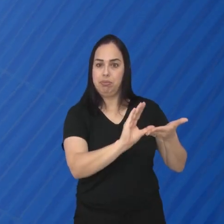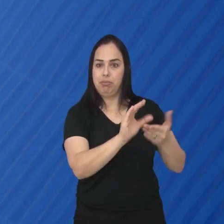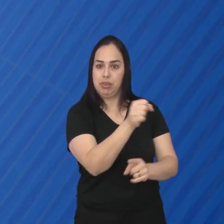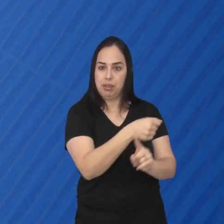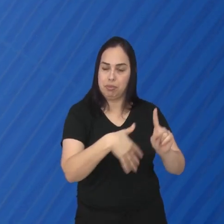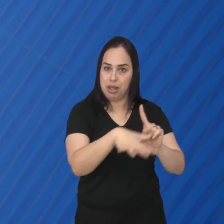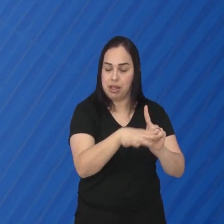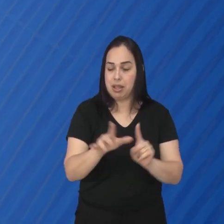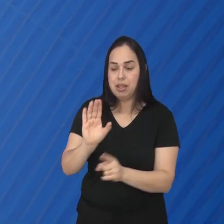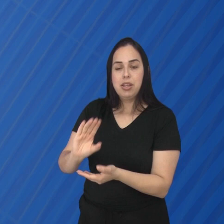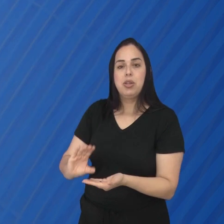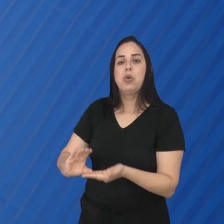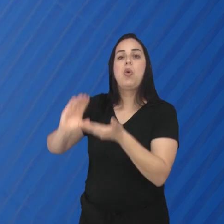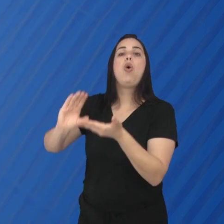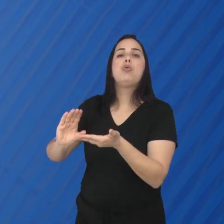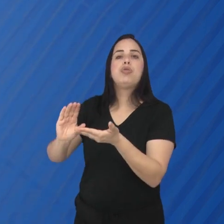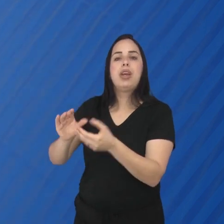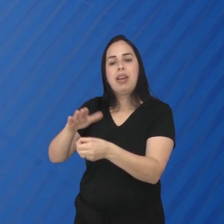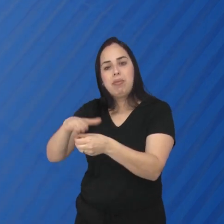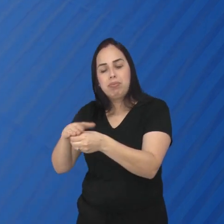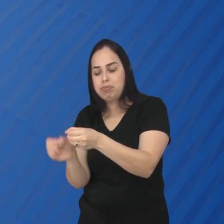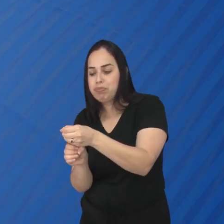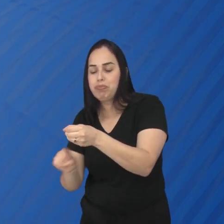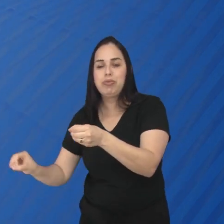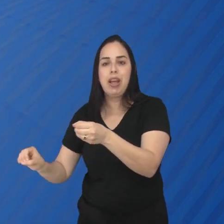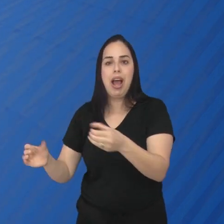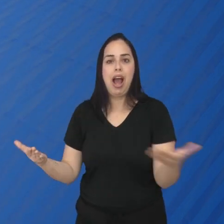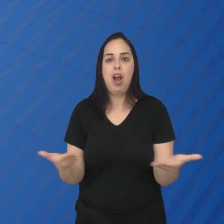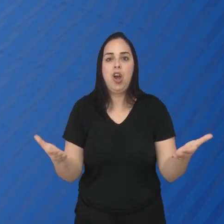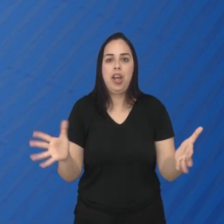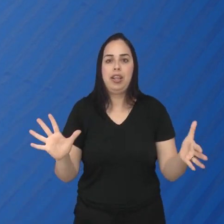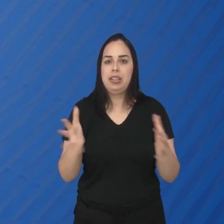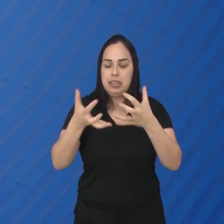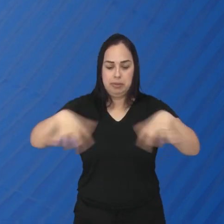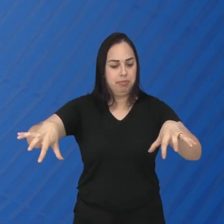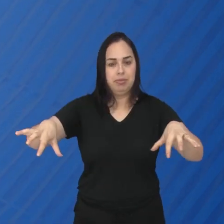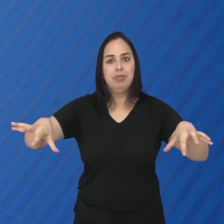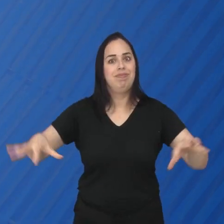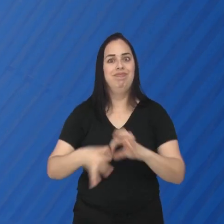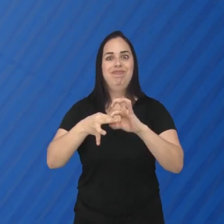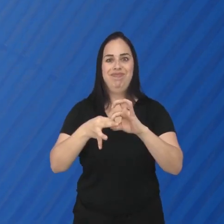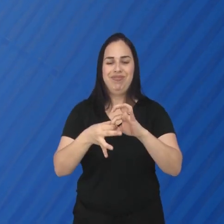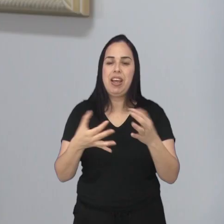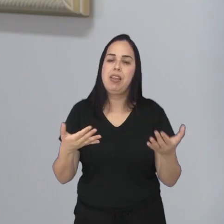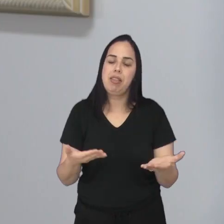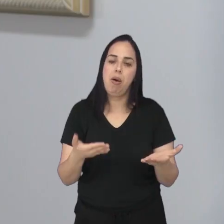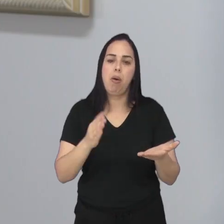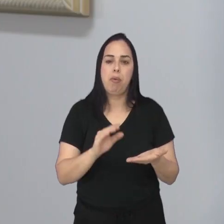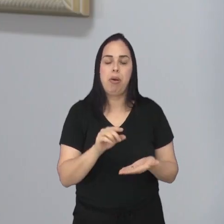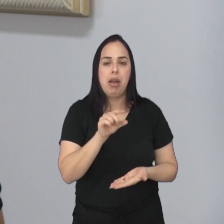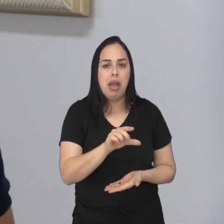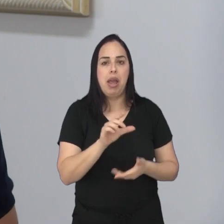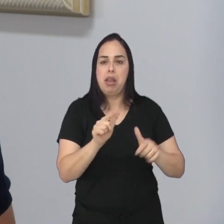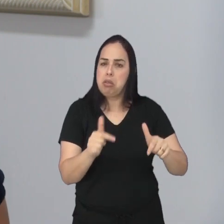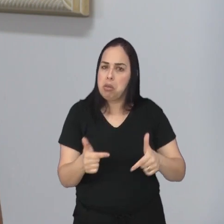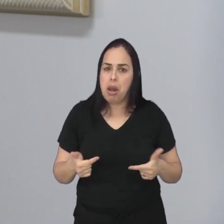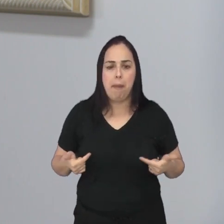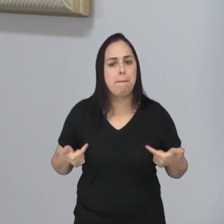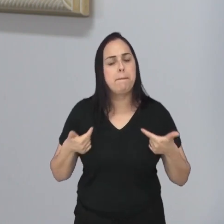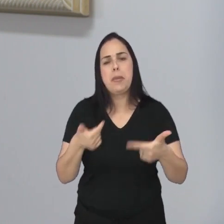do antigo Conselho de Saneamento Básico com o Conselho Municipal de Meio Ambiente. O Conselho ele é